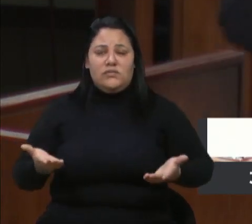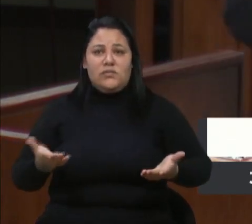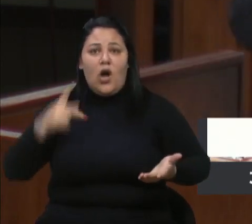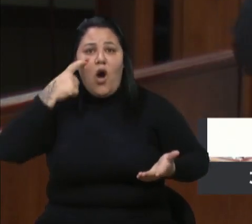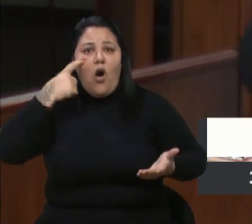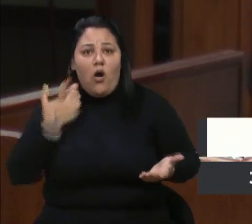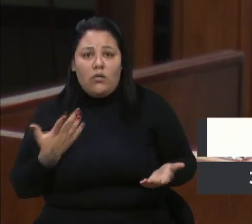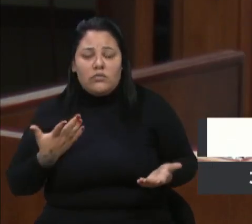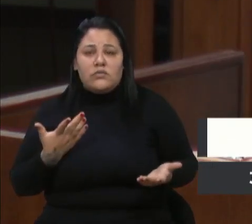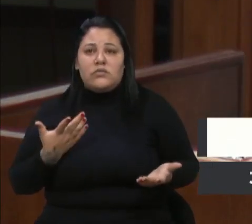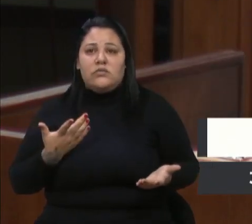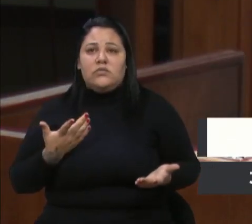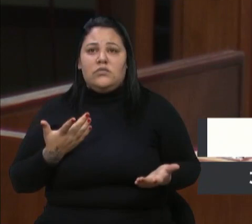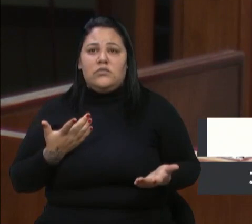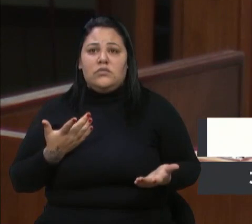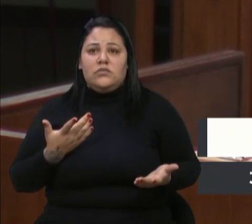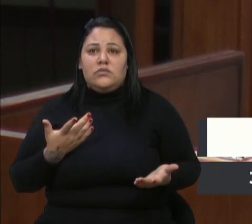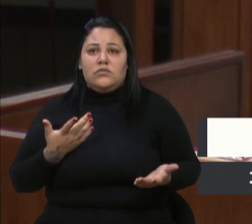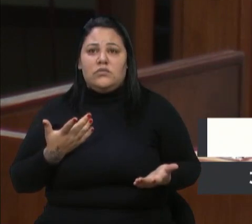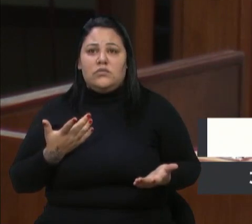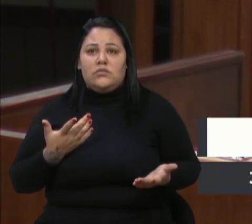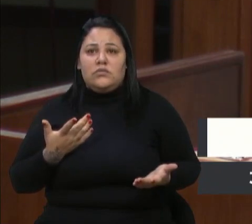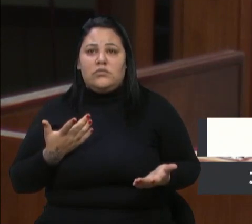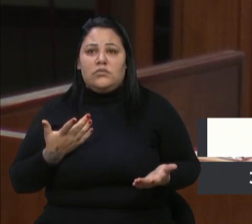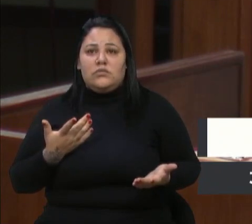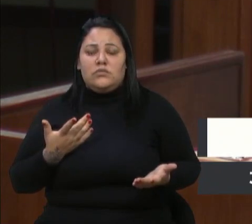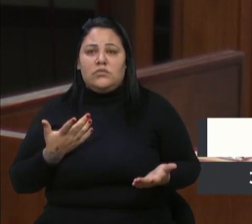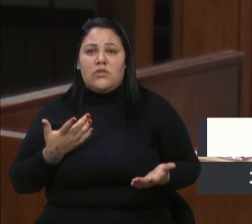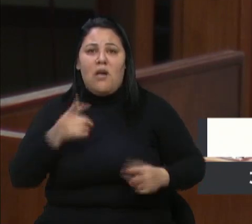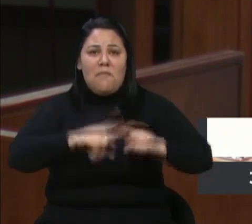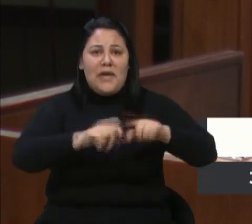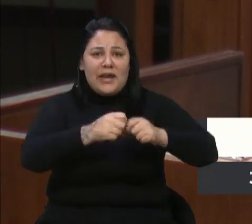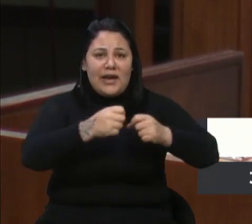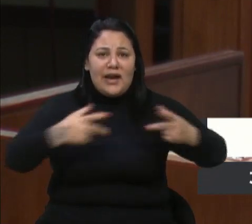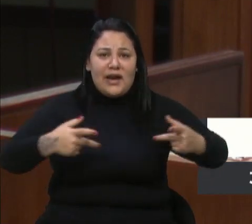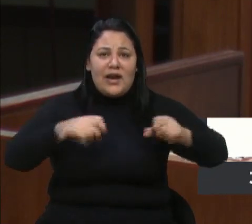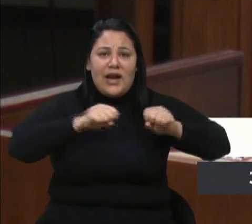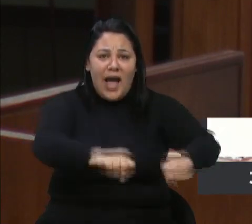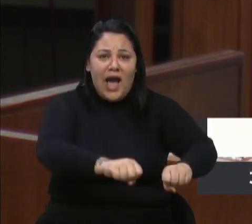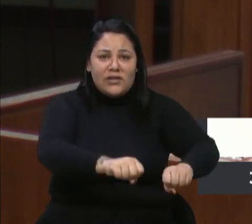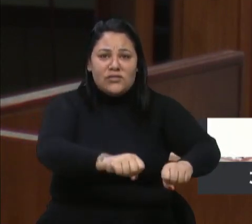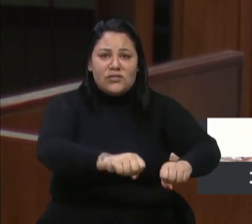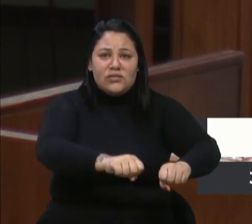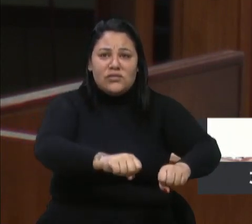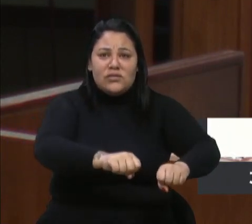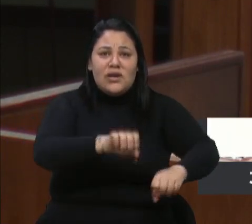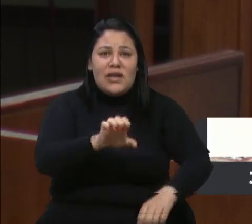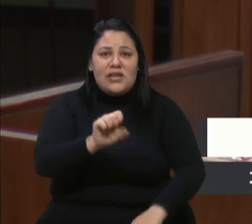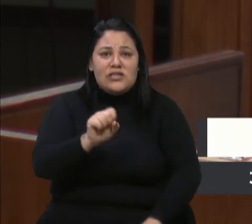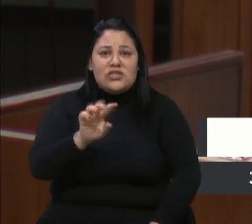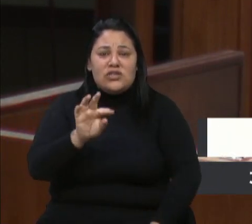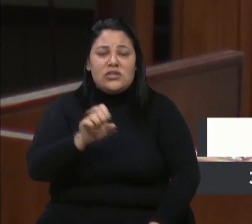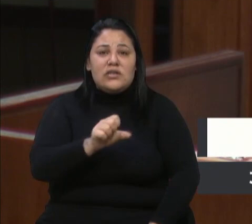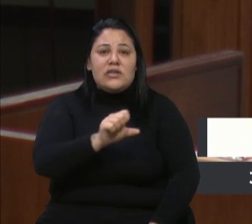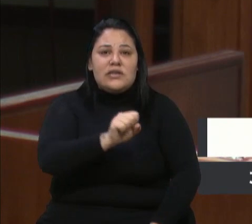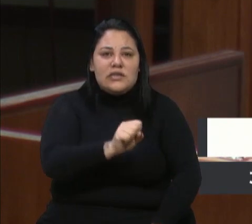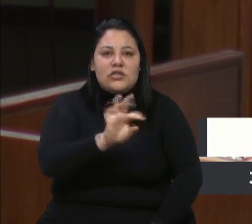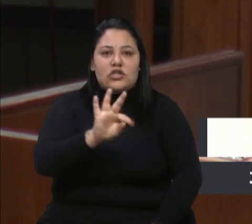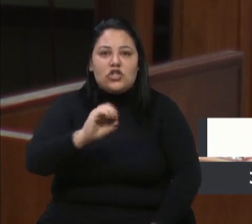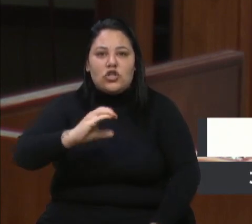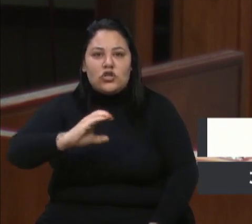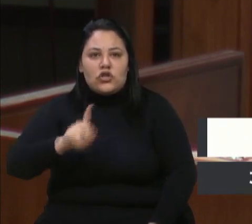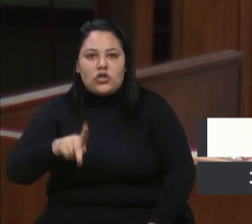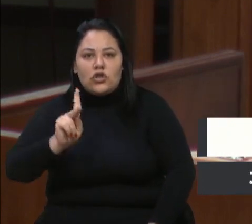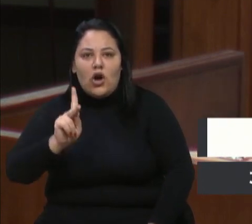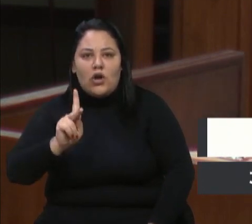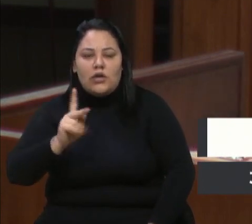Olha, estoque, a van, a estoque ali na entrada da UX, via atacadista.